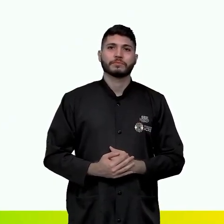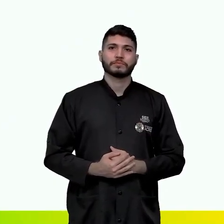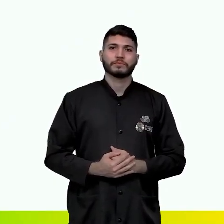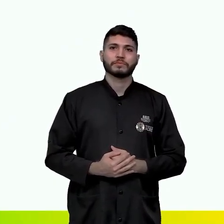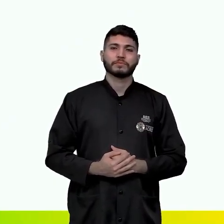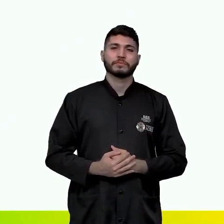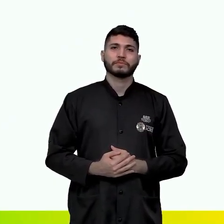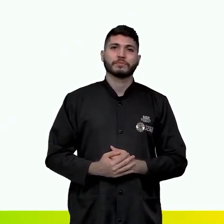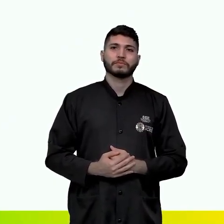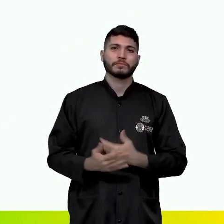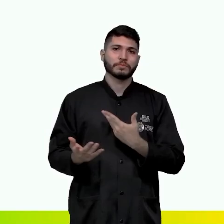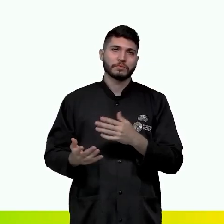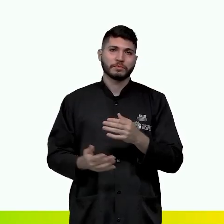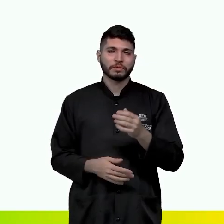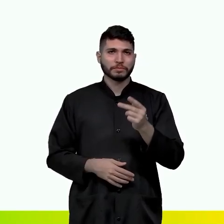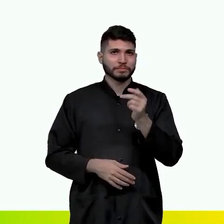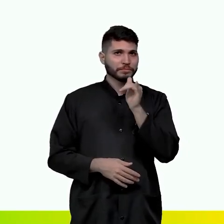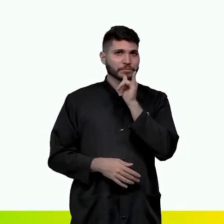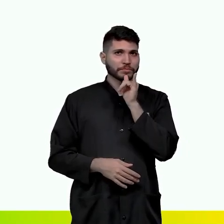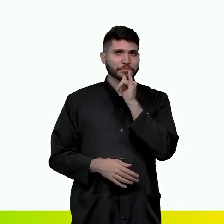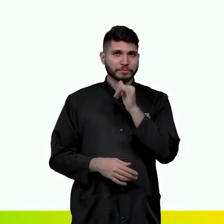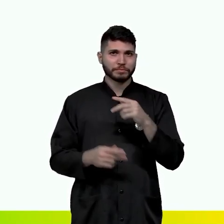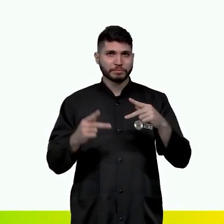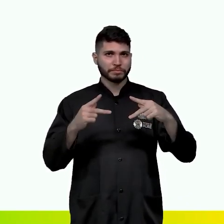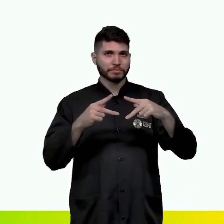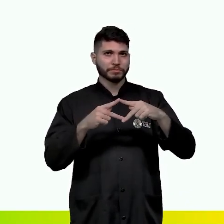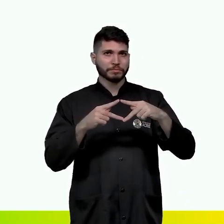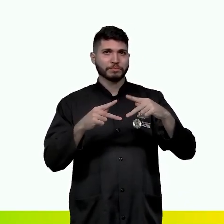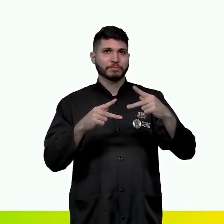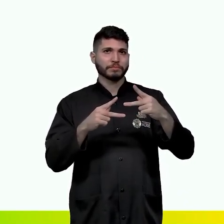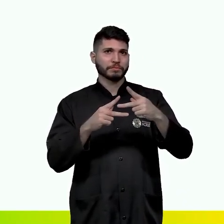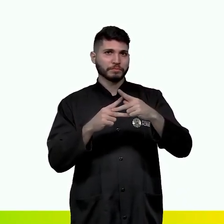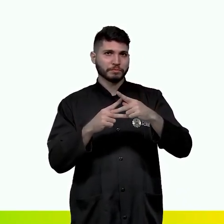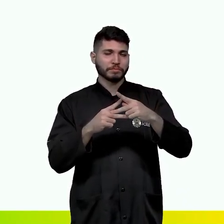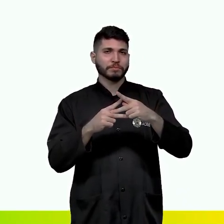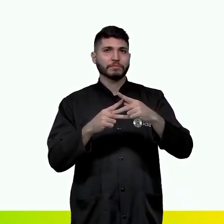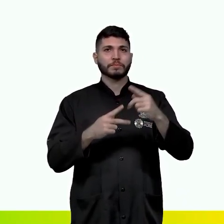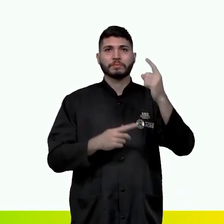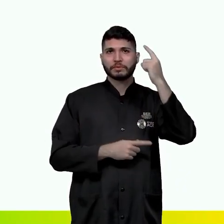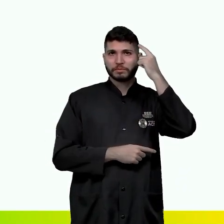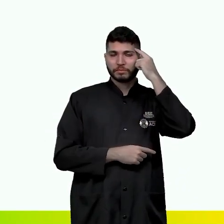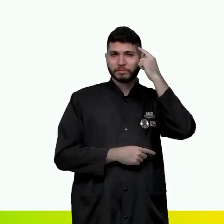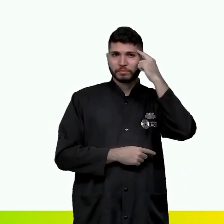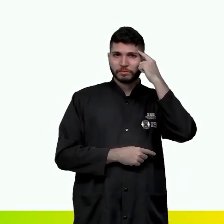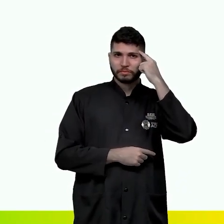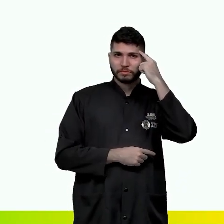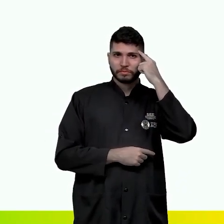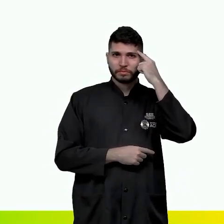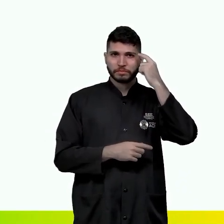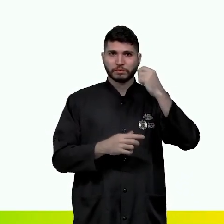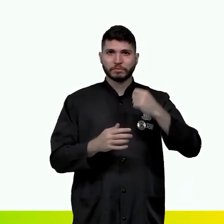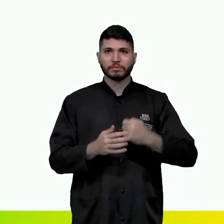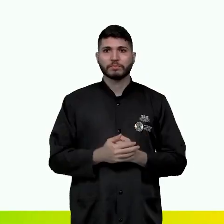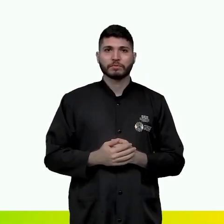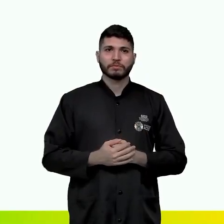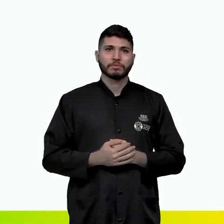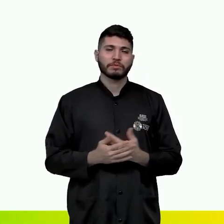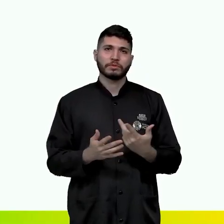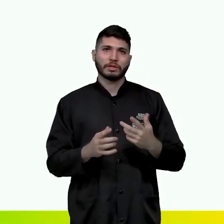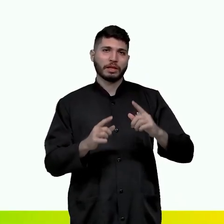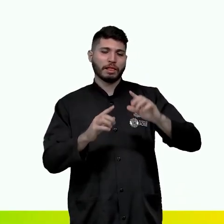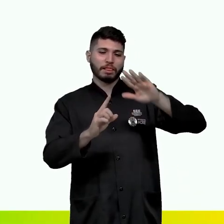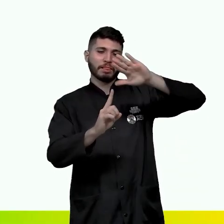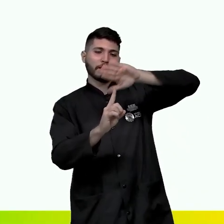por exemplo, nós temos um tetraedro. Eu vou imaginar que esse tetraedro, ele é um tetraedro regular. Digamos